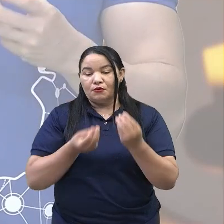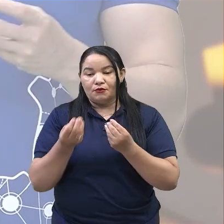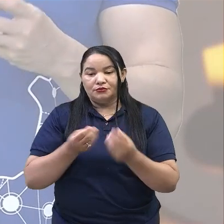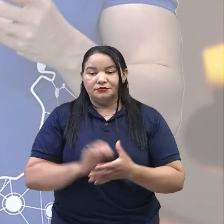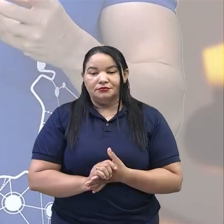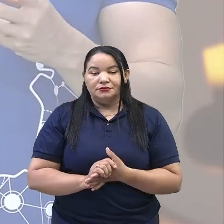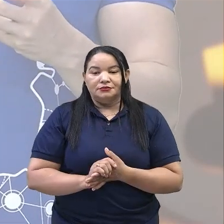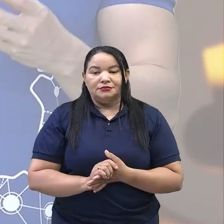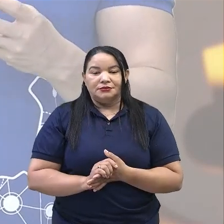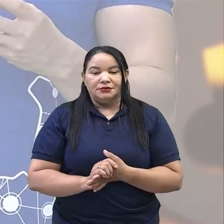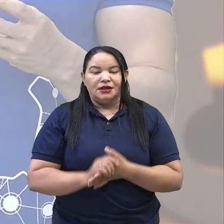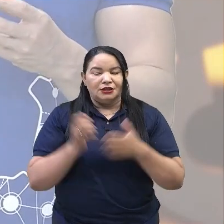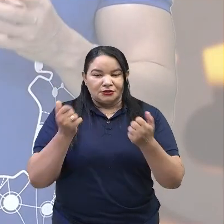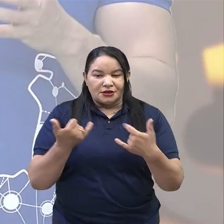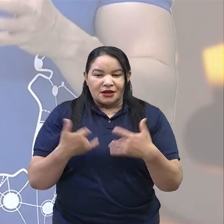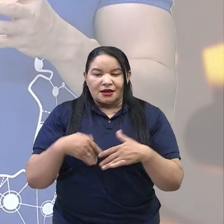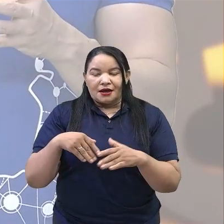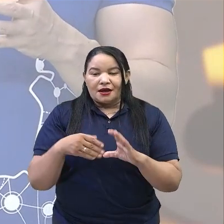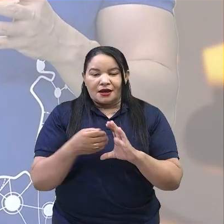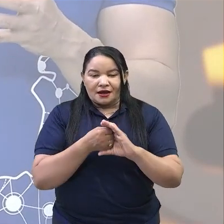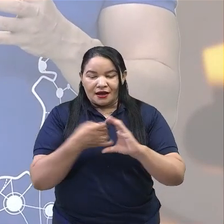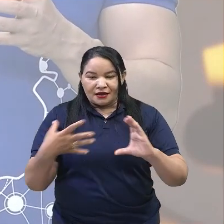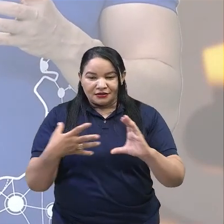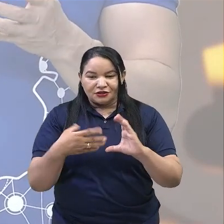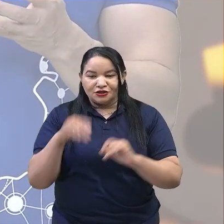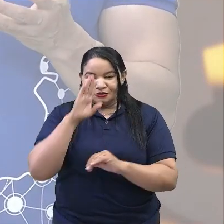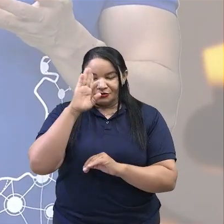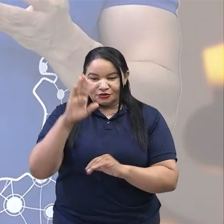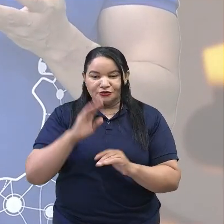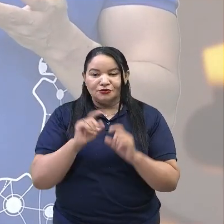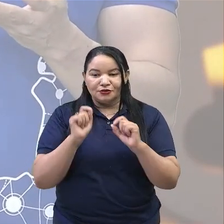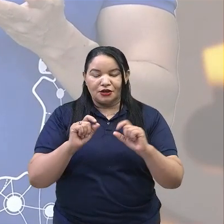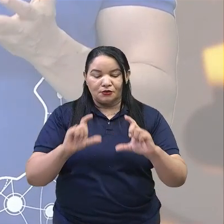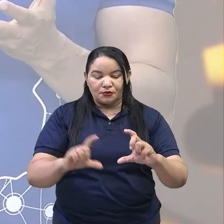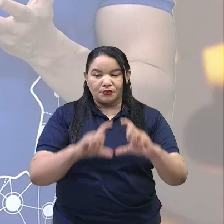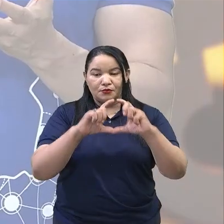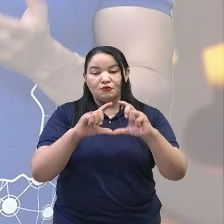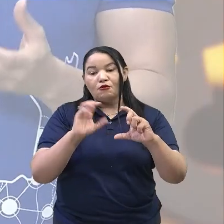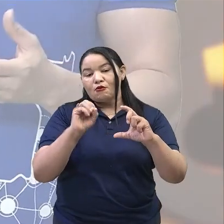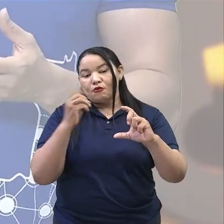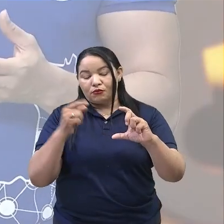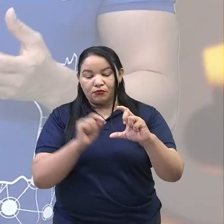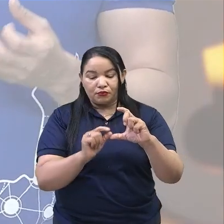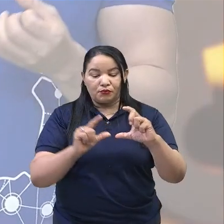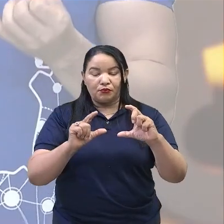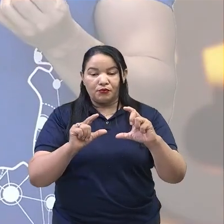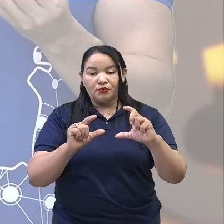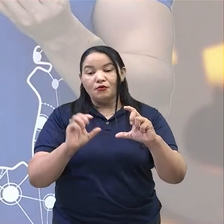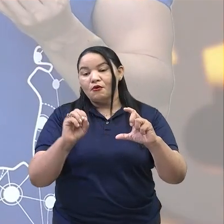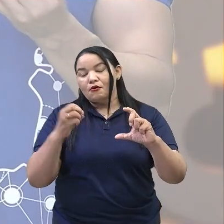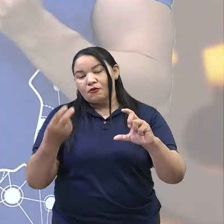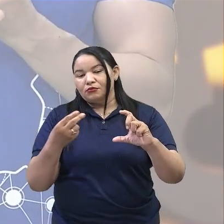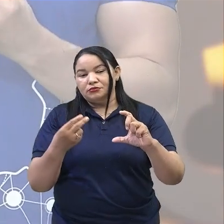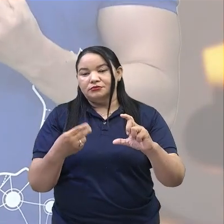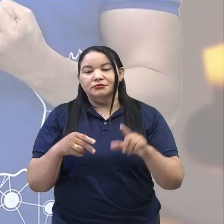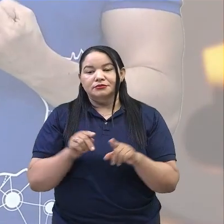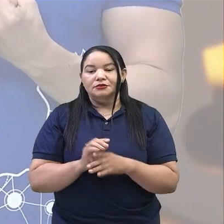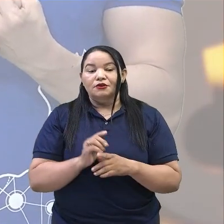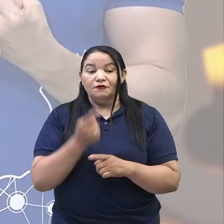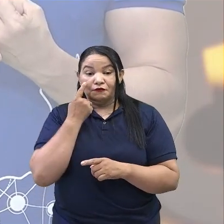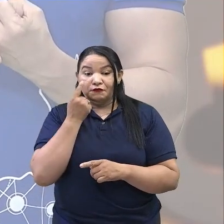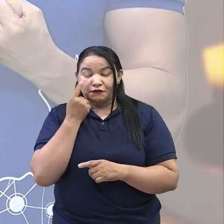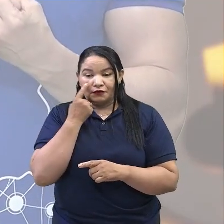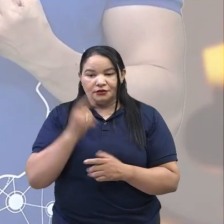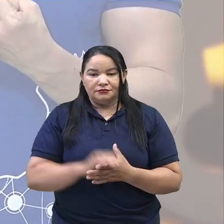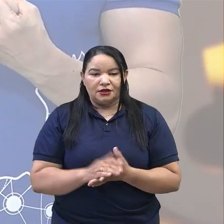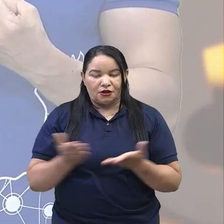Definir ali quais são as principais características desses gráficos denominados de pizza ou setorizado, né? Bem, representa ali